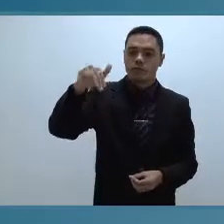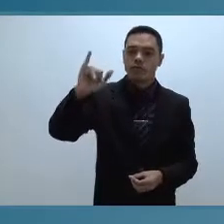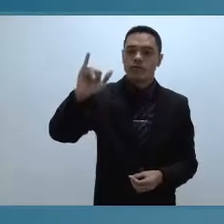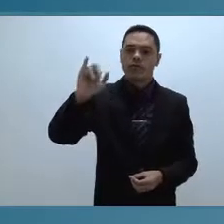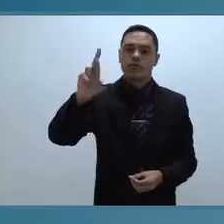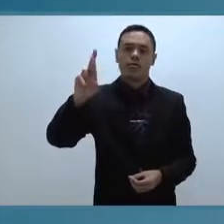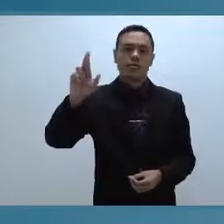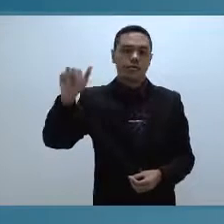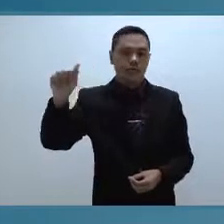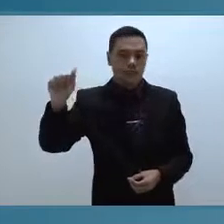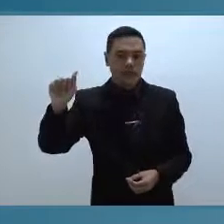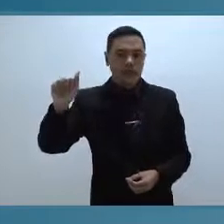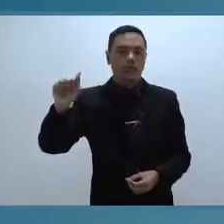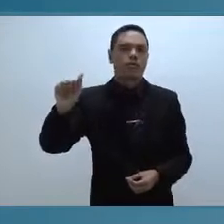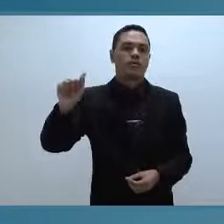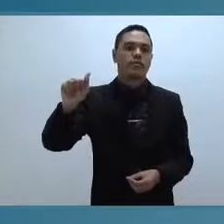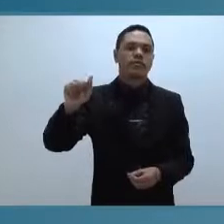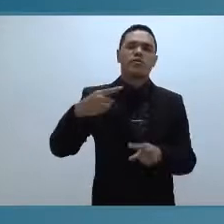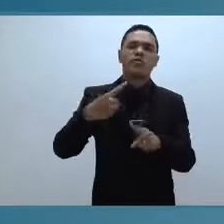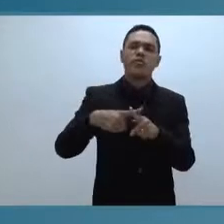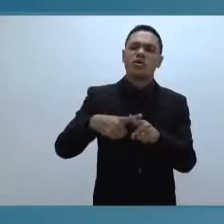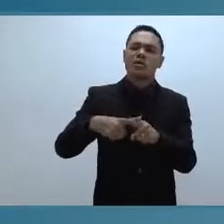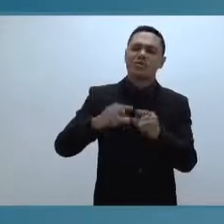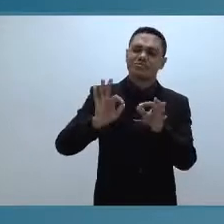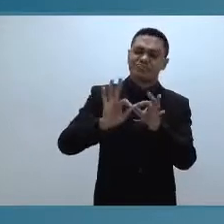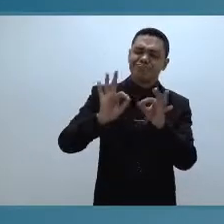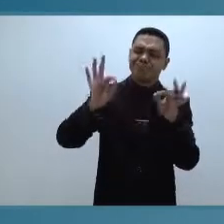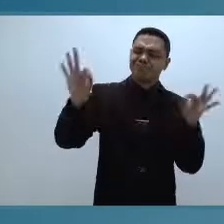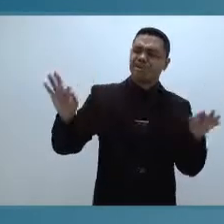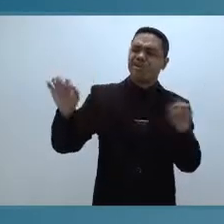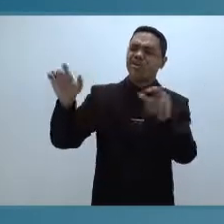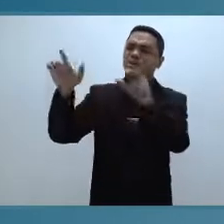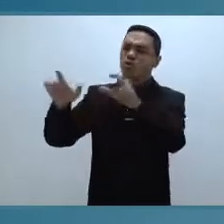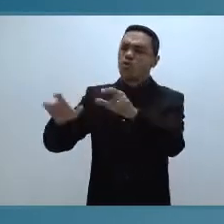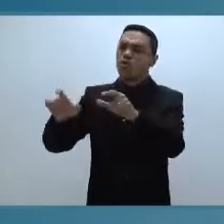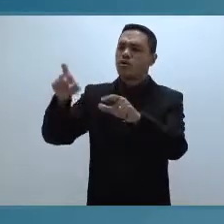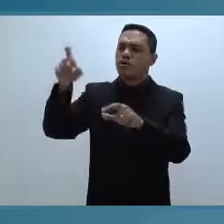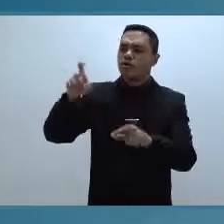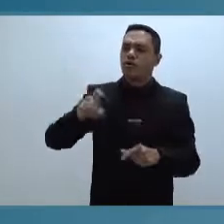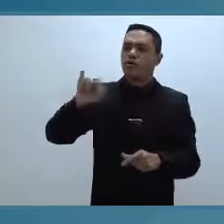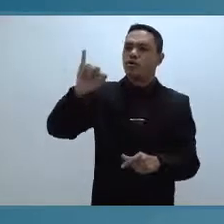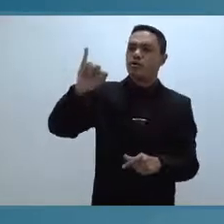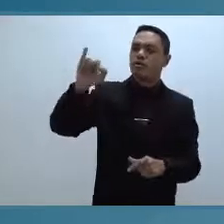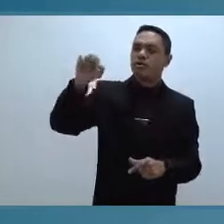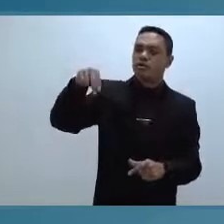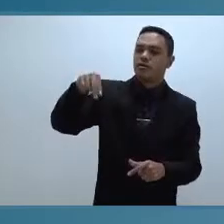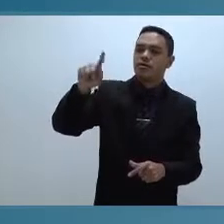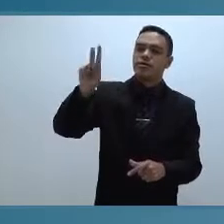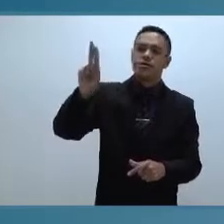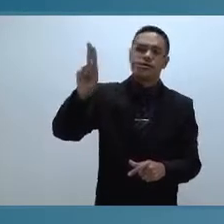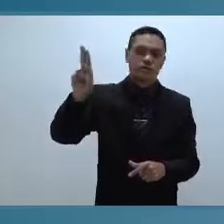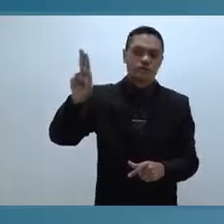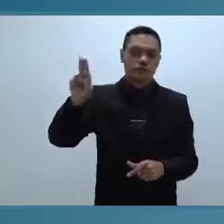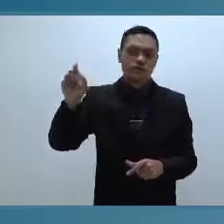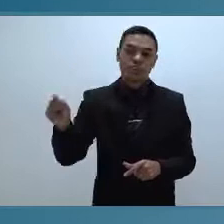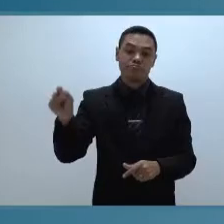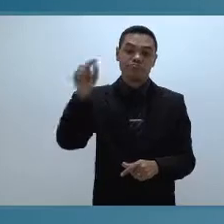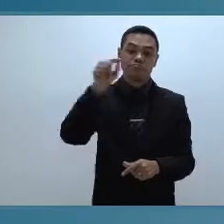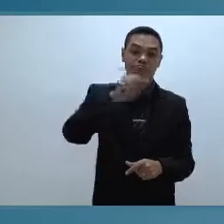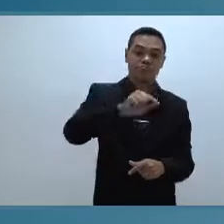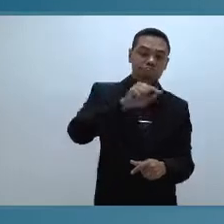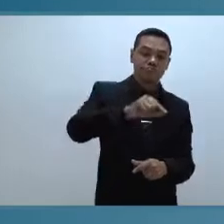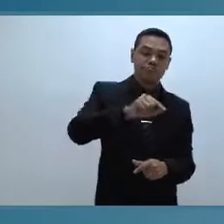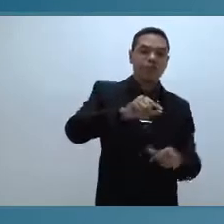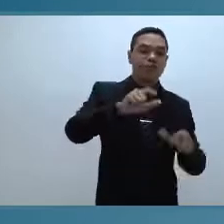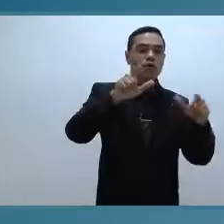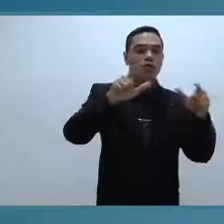Xingu, onde é titular, e a cidade de Altamira é de apenas 48 quilômetros. Dentro do parâmetro